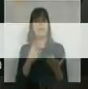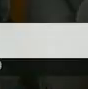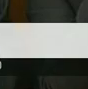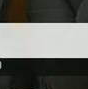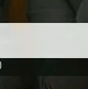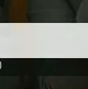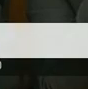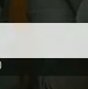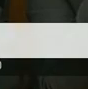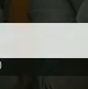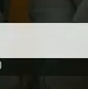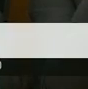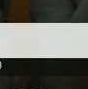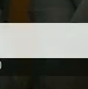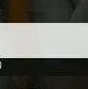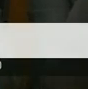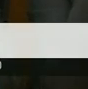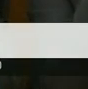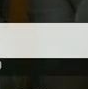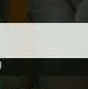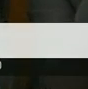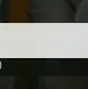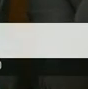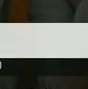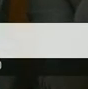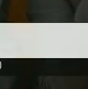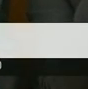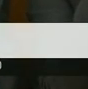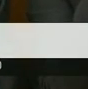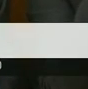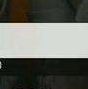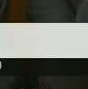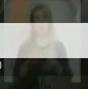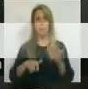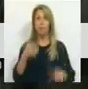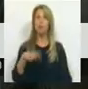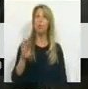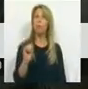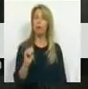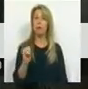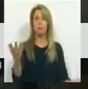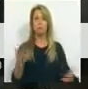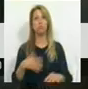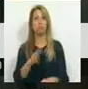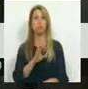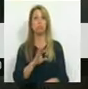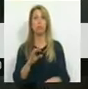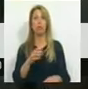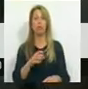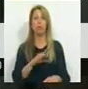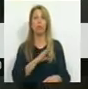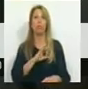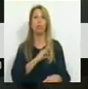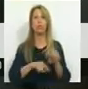O grupo parlamentar do Partido Socialista, pela voz do seu deputado Jorge Lacão, entendeu que essa questão das dificuldades técnicas e